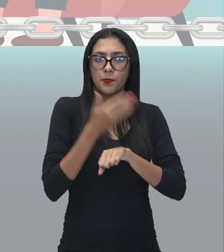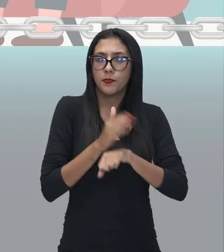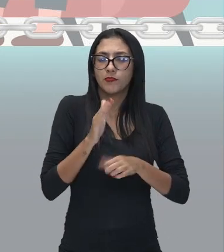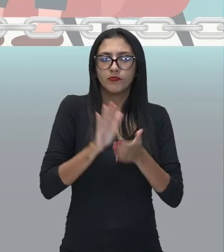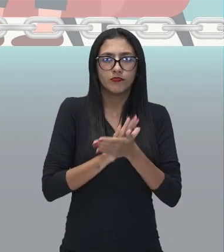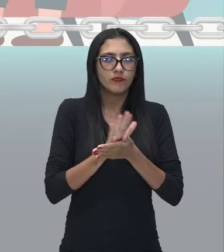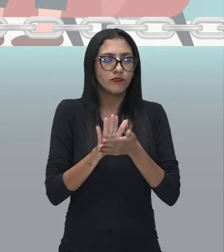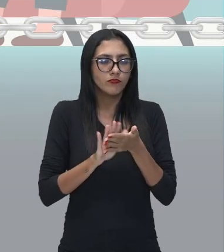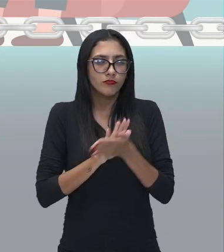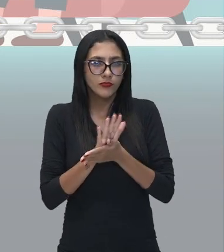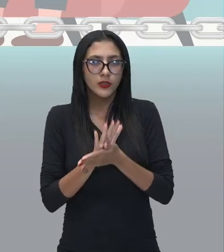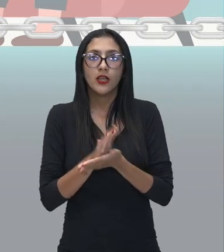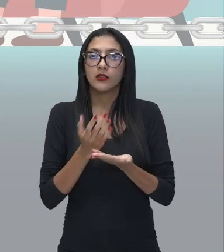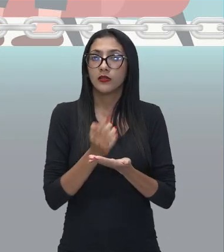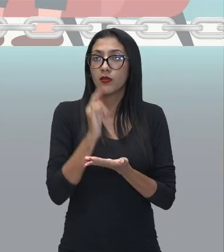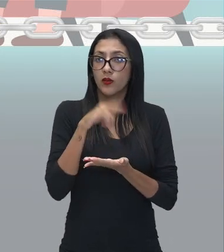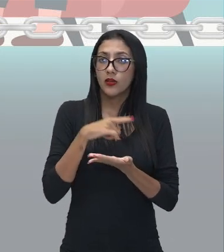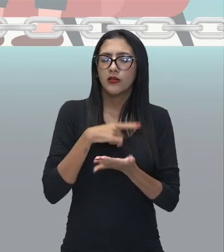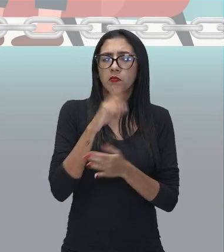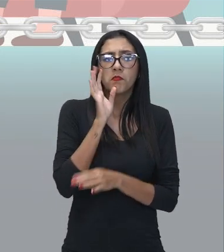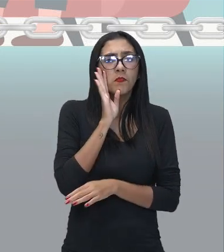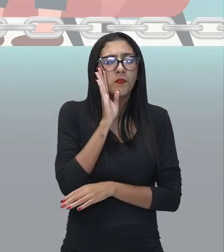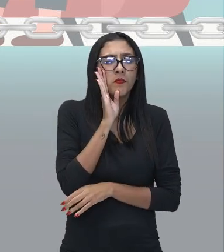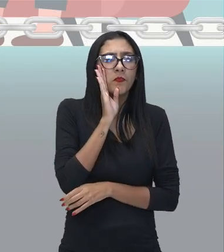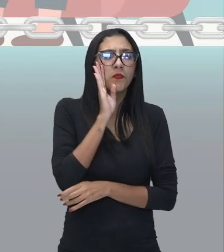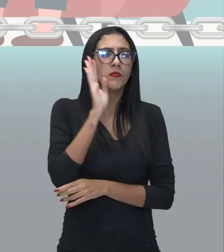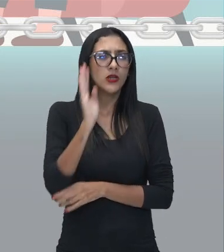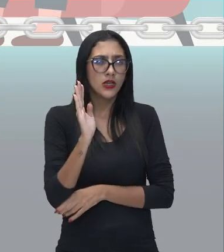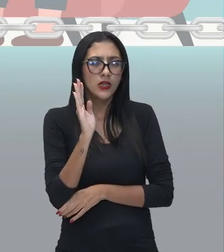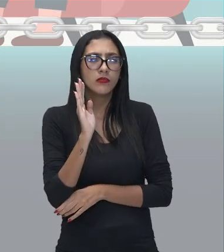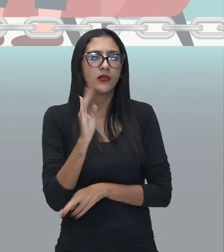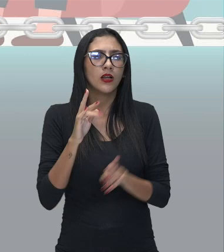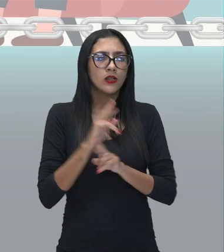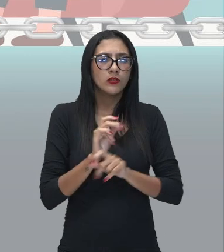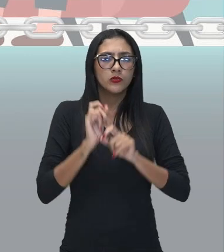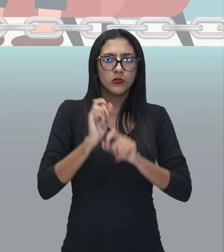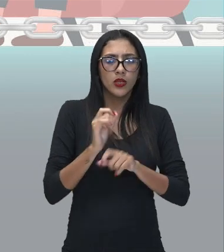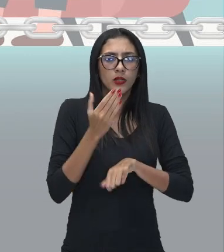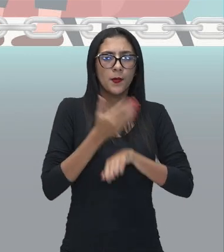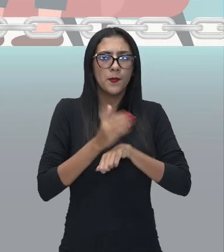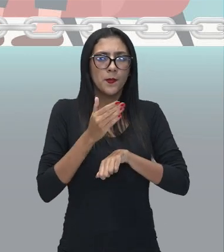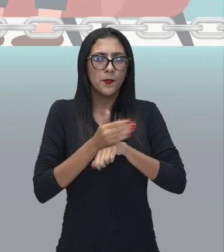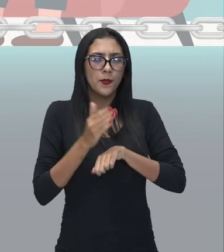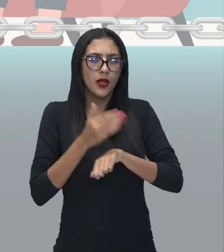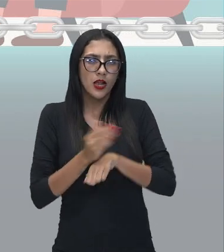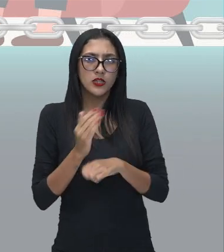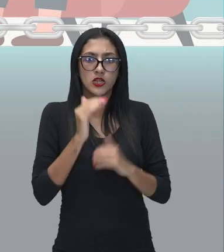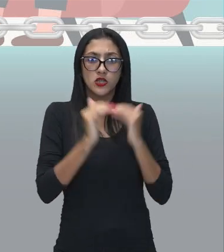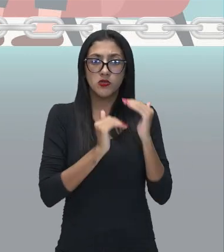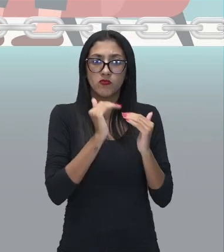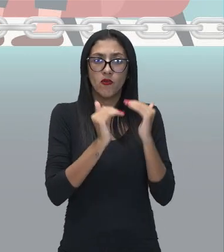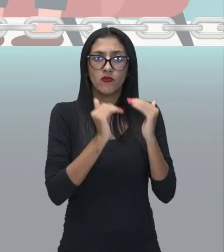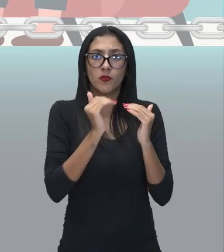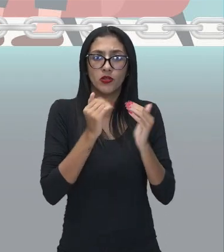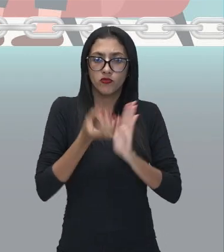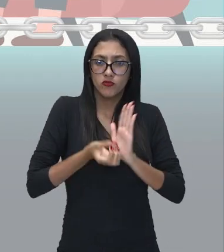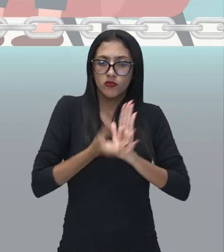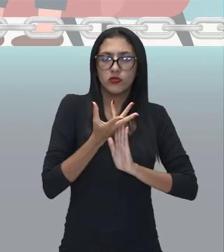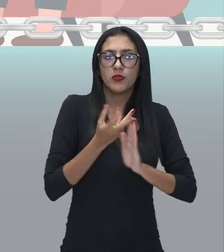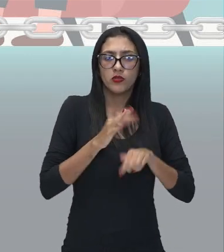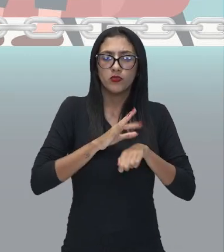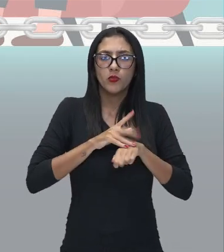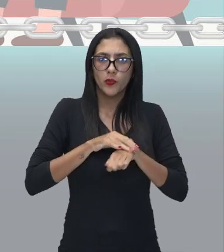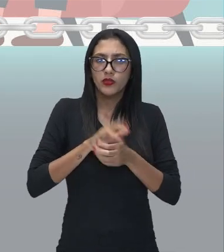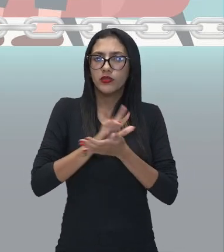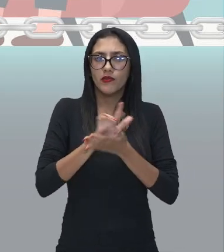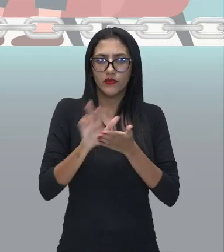isso é um dos principais fatores para a instalação, para o desenvolvimento de doenças crônicas e degenerativas.